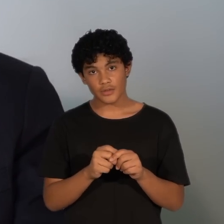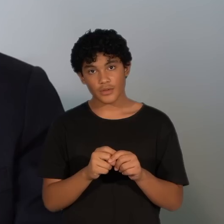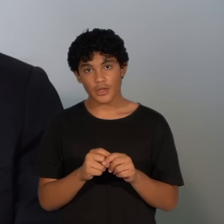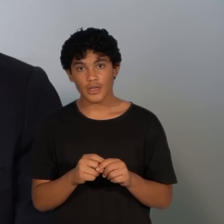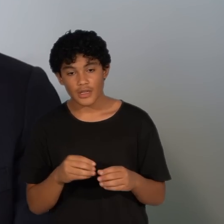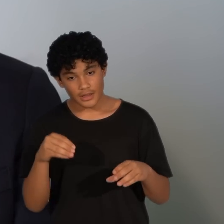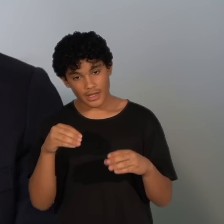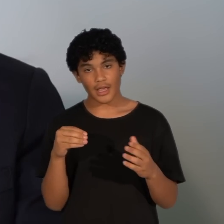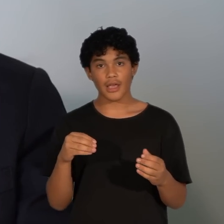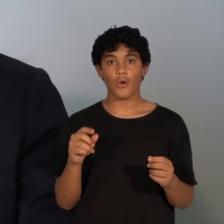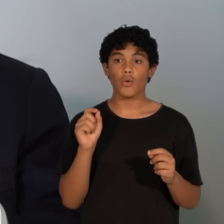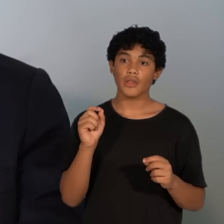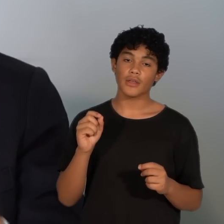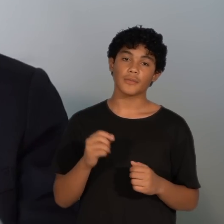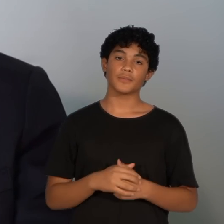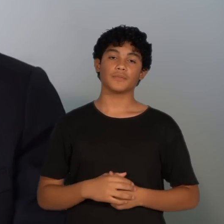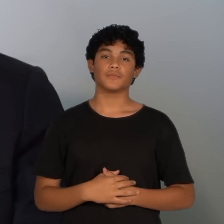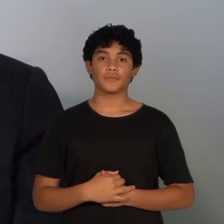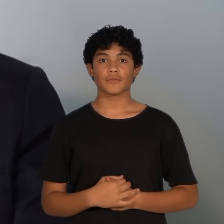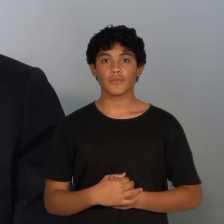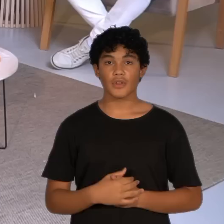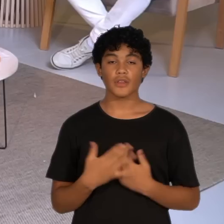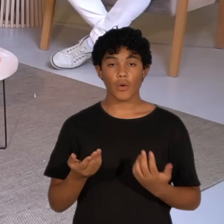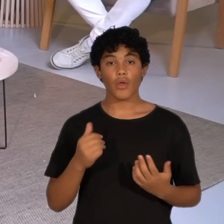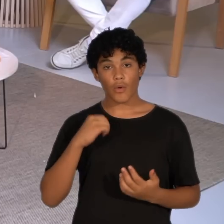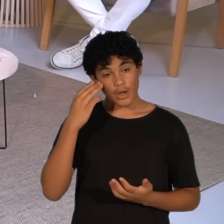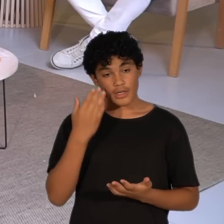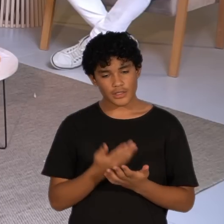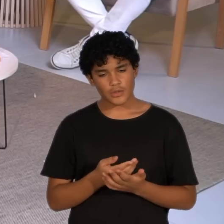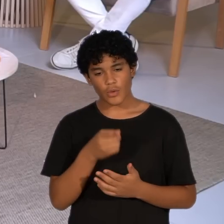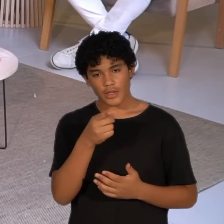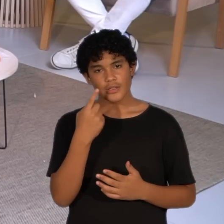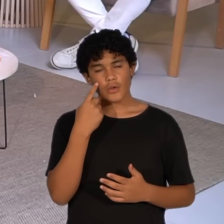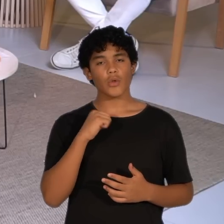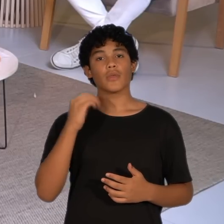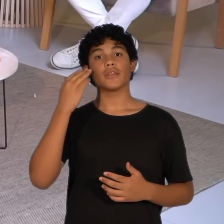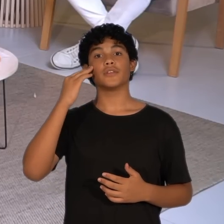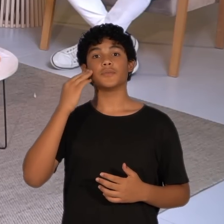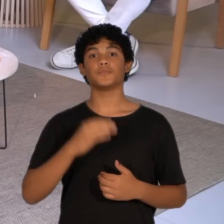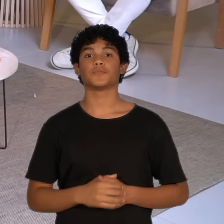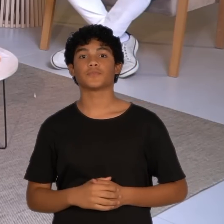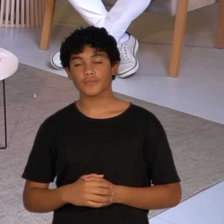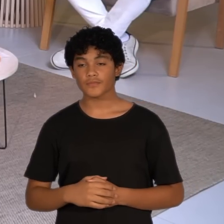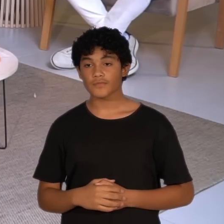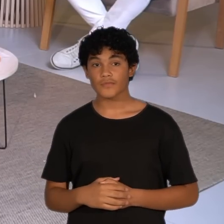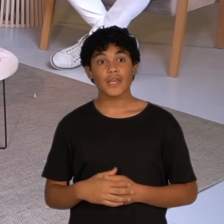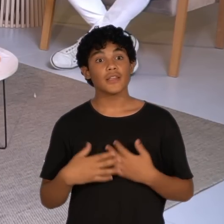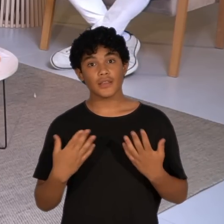né, em relação ao que Deus enviou para eles. Né? Então, eu acredito que essa foi a visão que eu tive.